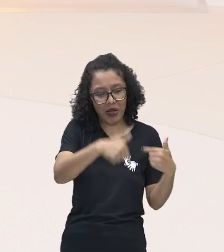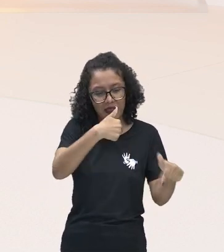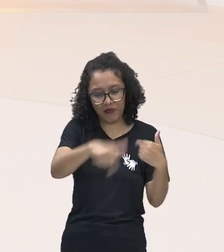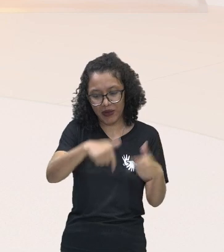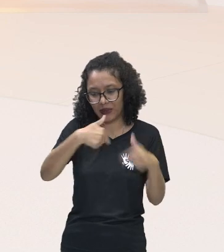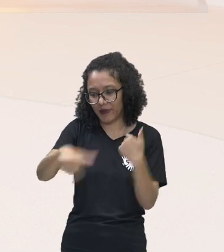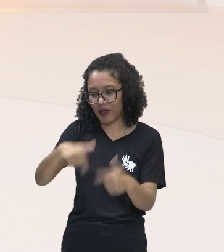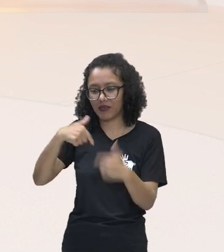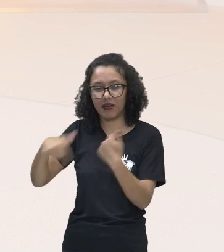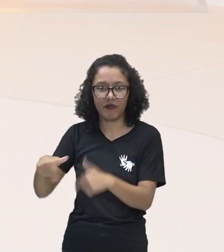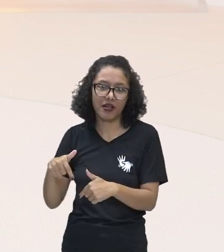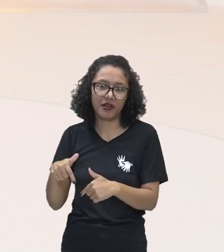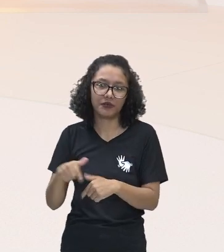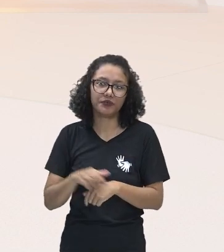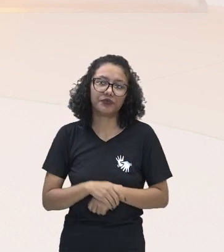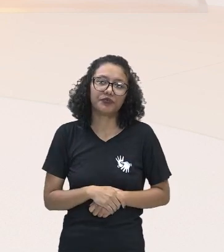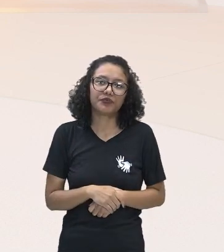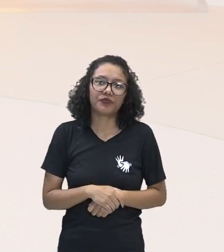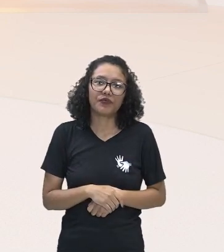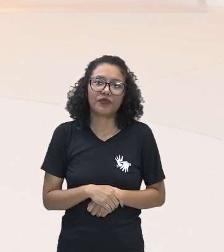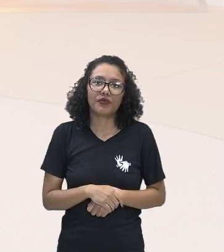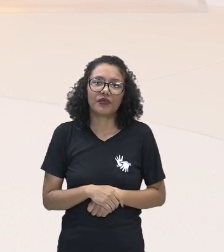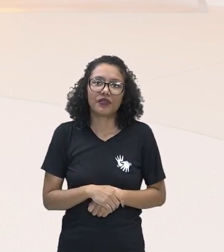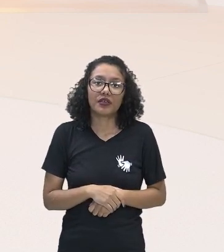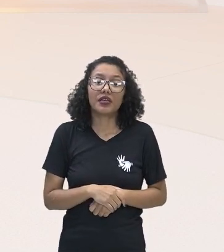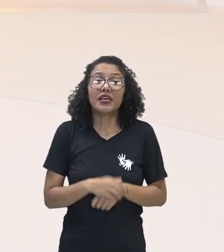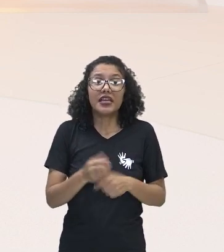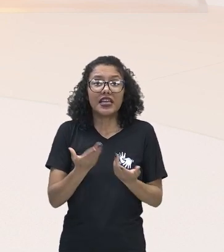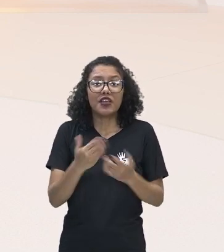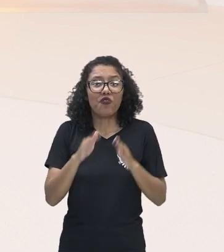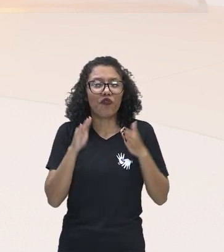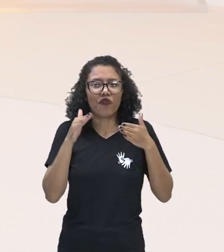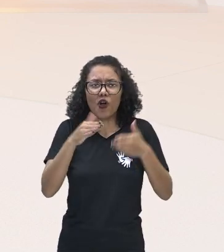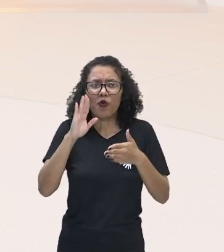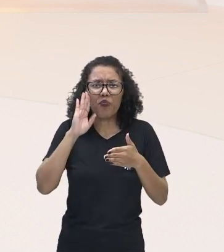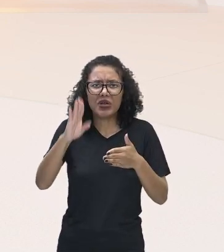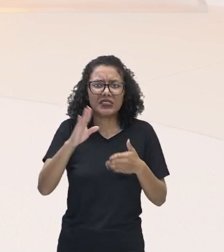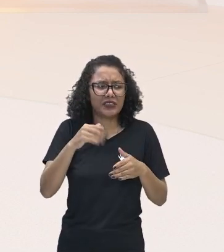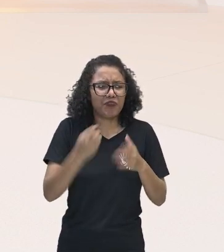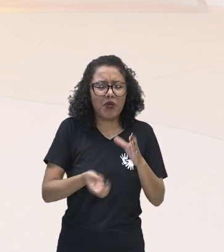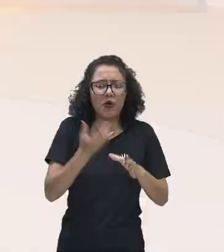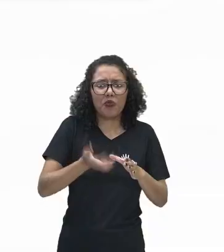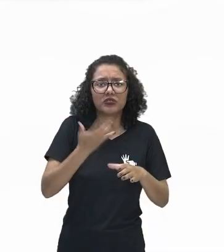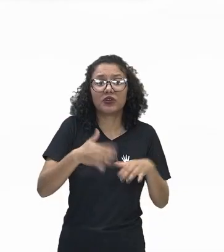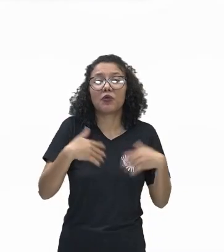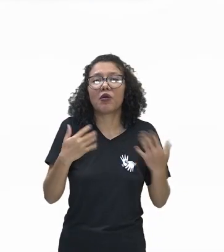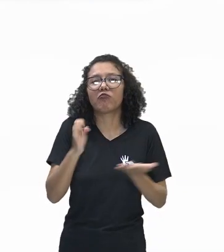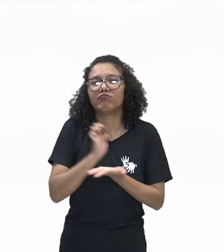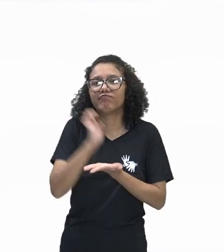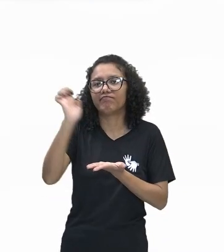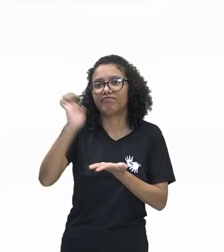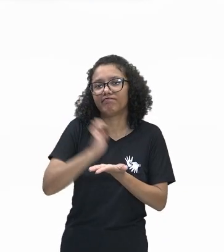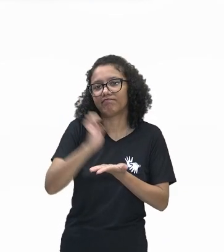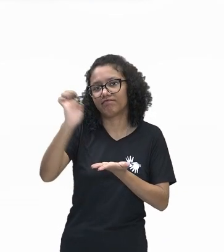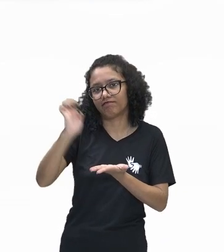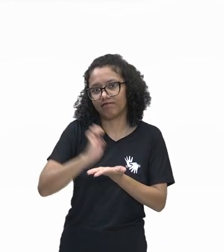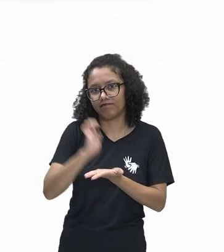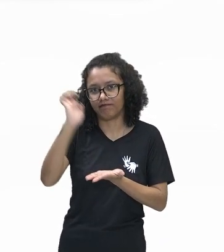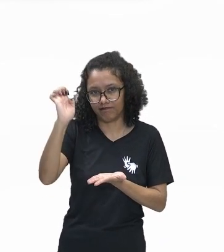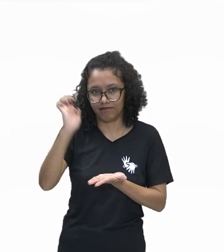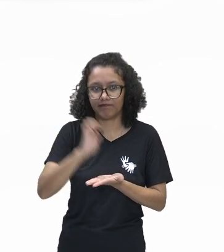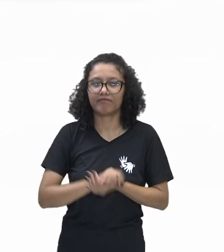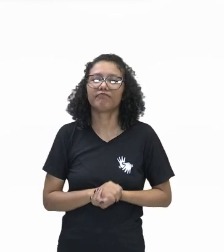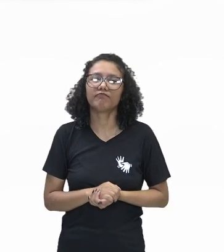orientada principalmente para a exportação. Como a gente observa aqui na cartela,